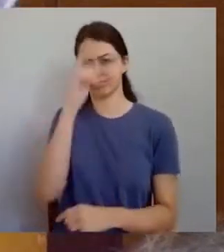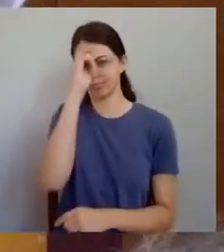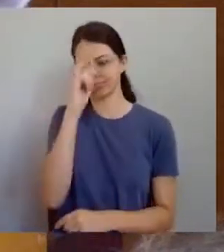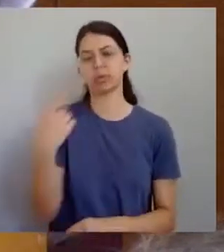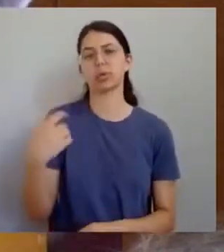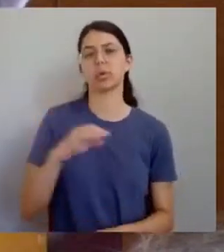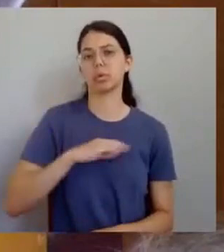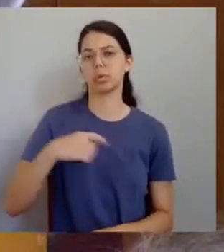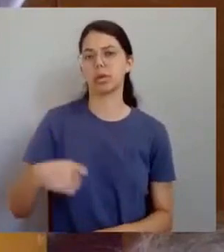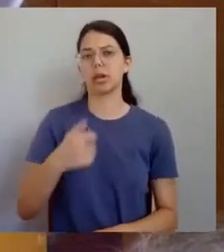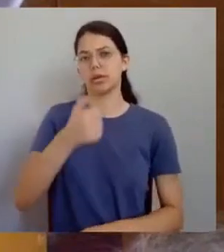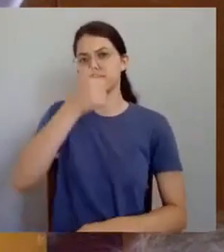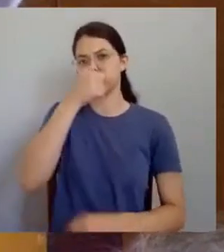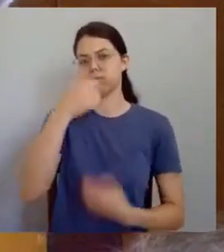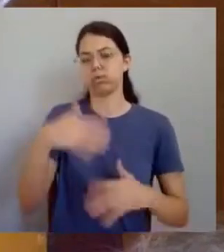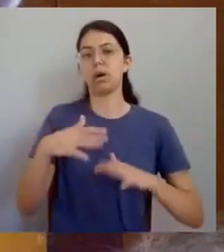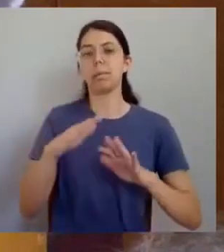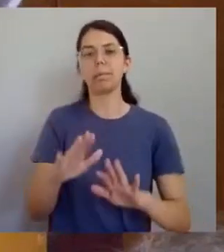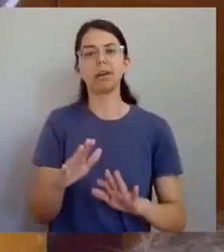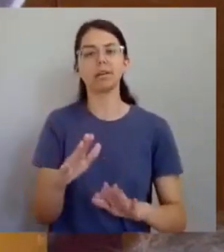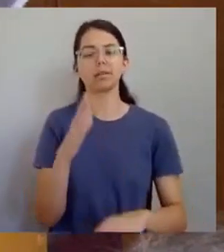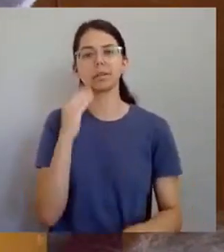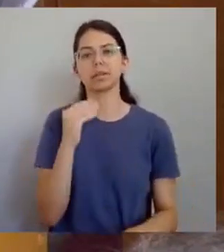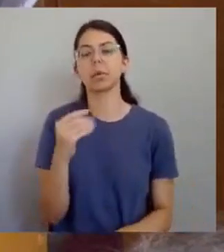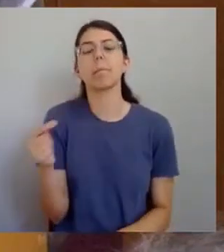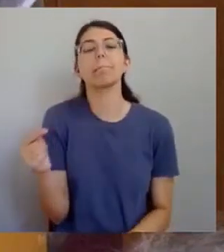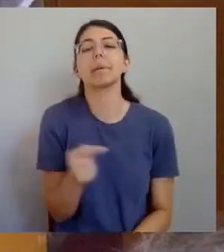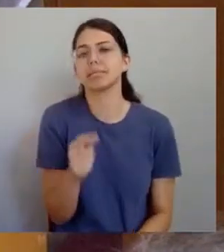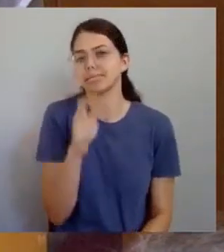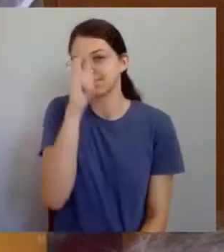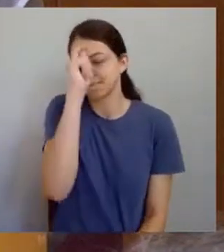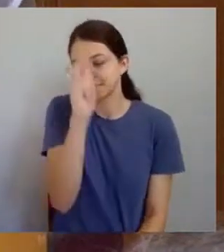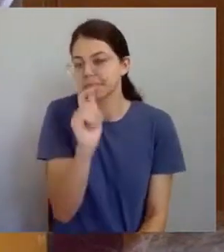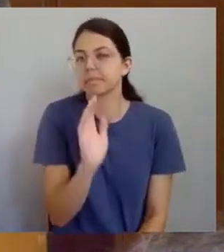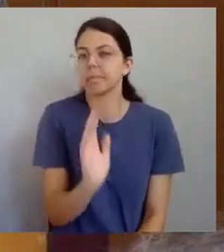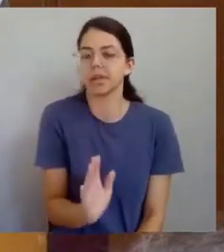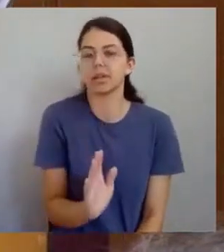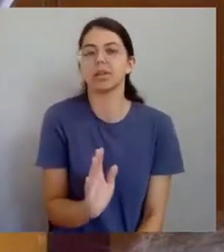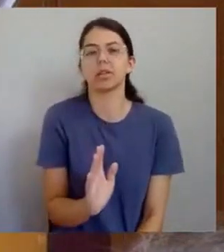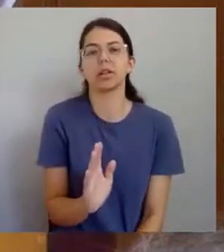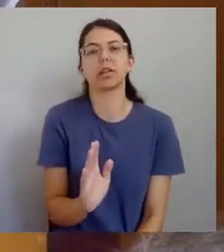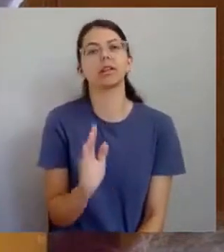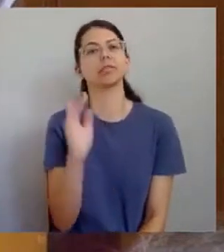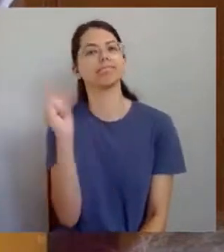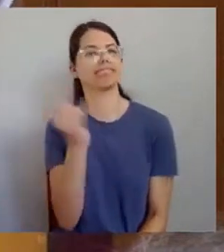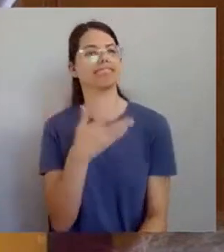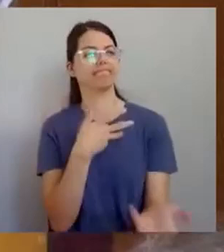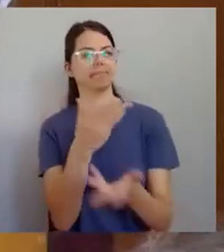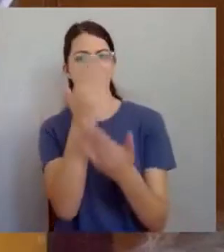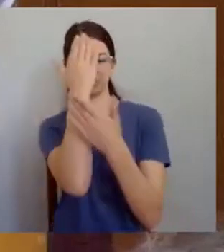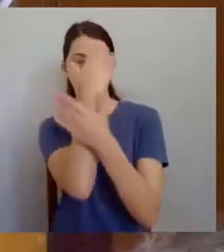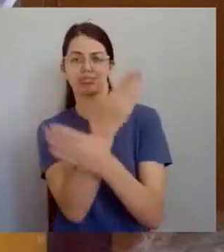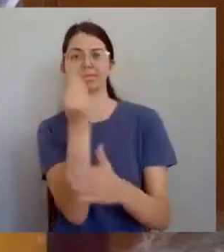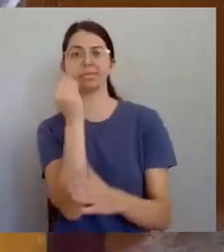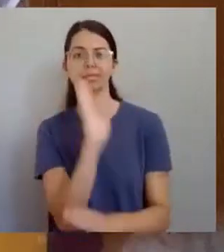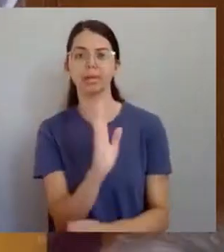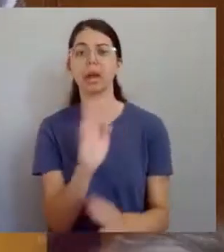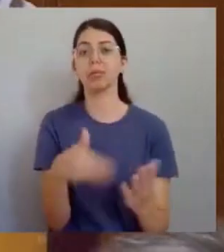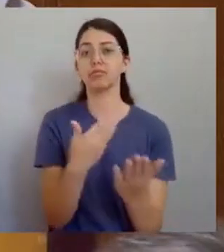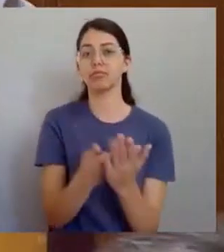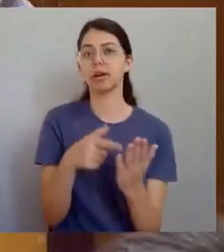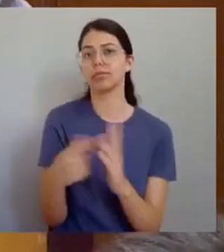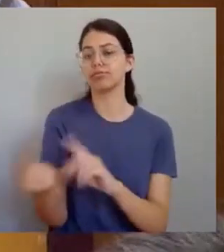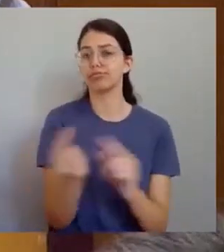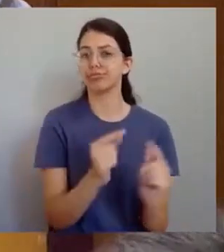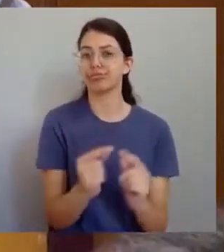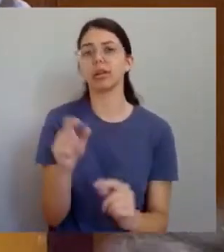muito ocupada, mas acho que teria sido o mínimo de respeito e de institucionalidade democrática, estar presente quando desta discussão. E o Sr.